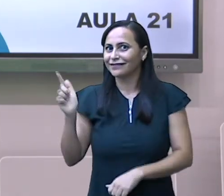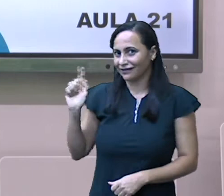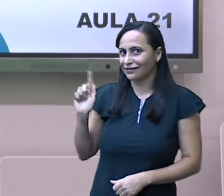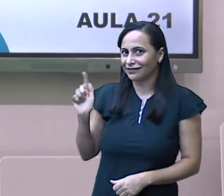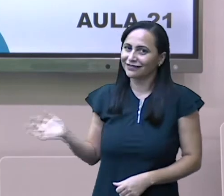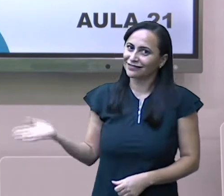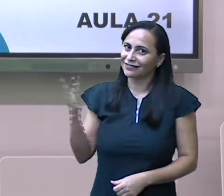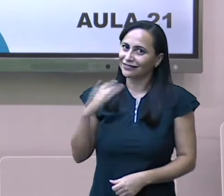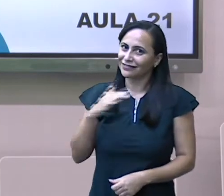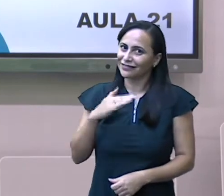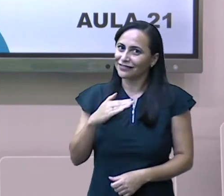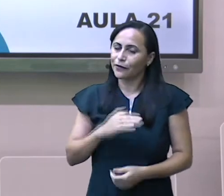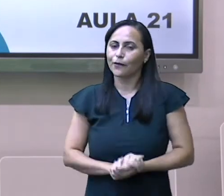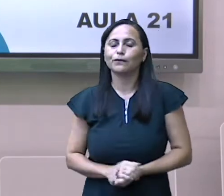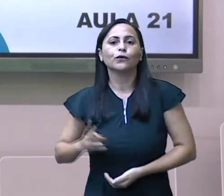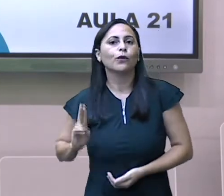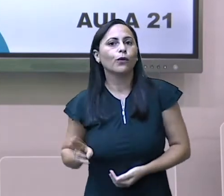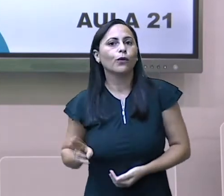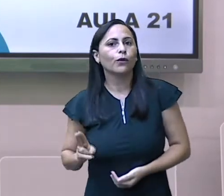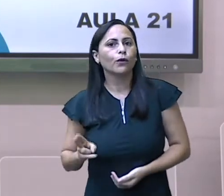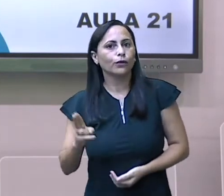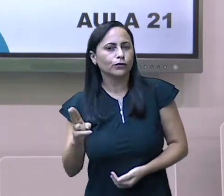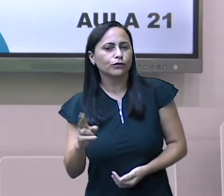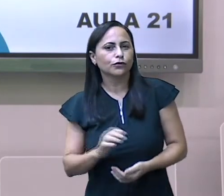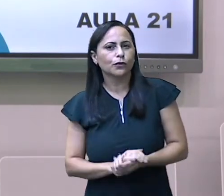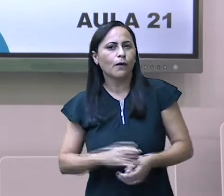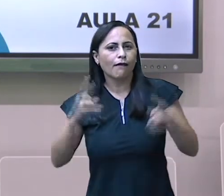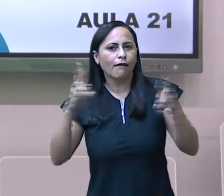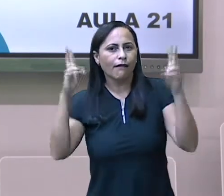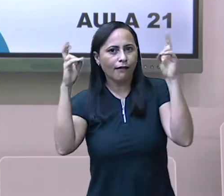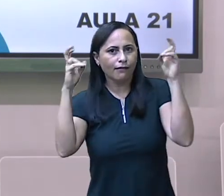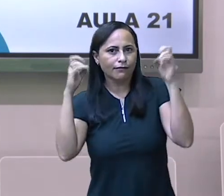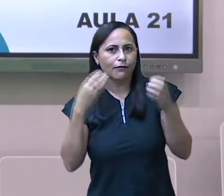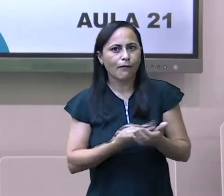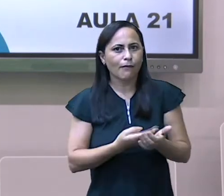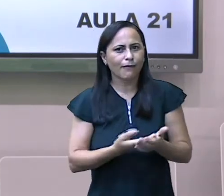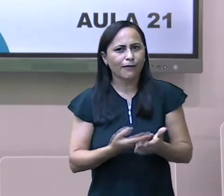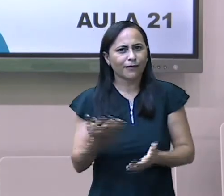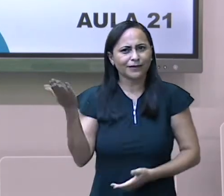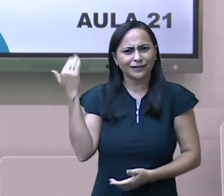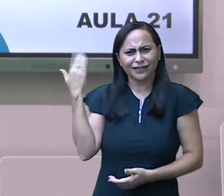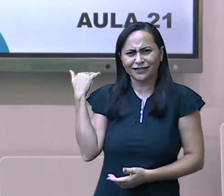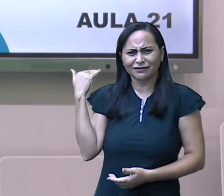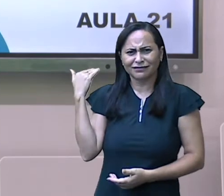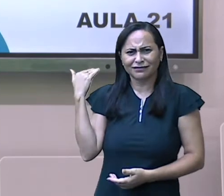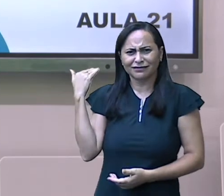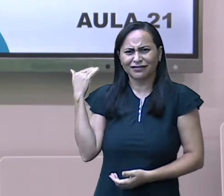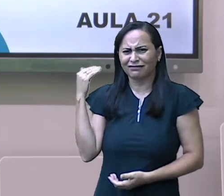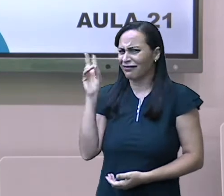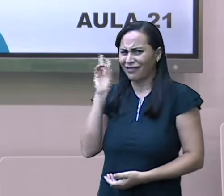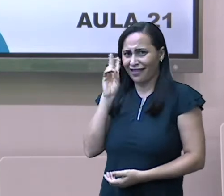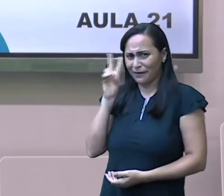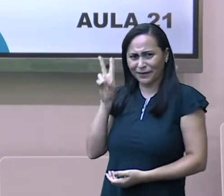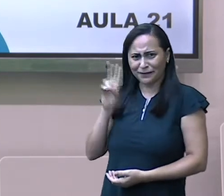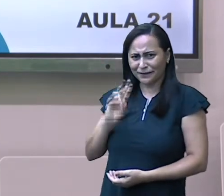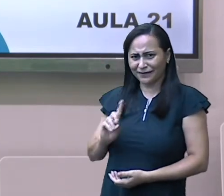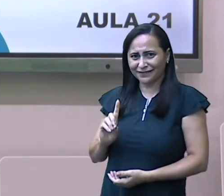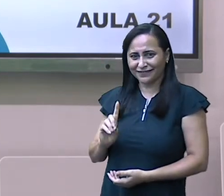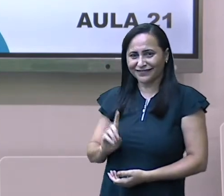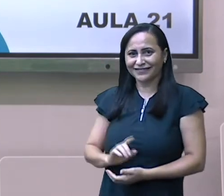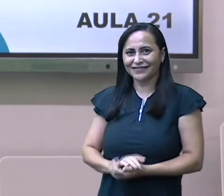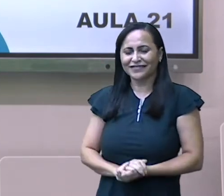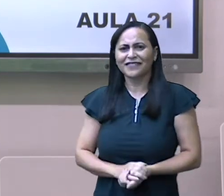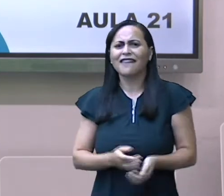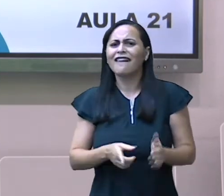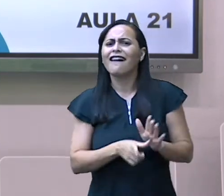lá? Dando sequência ao tema da nossa aula anterior. E nem lembro mais, professora, o que nós trabalhamos na aula